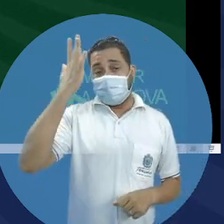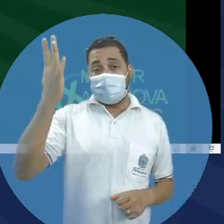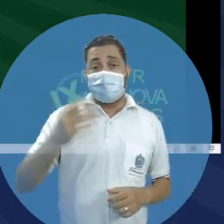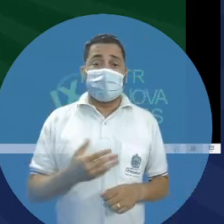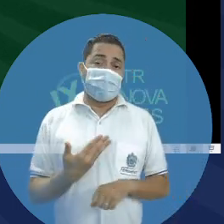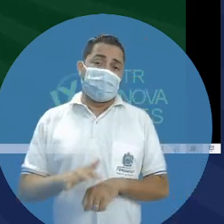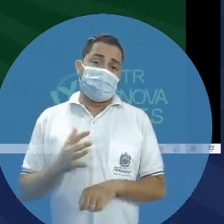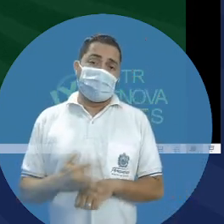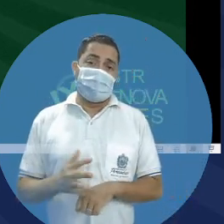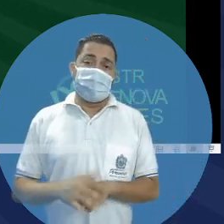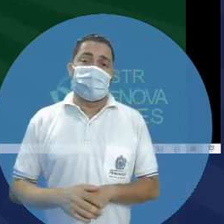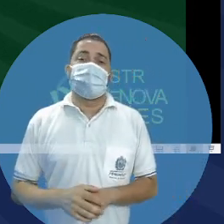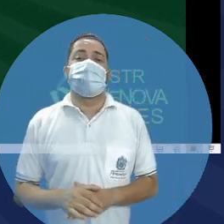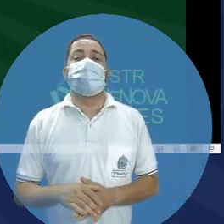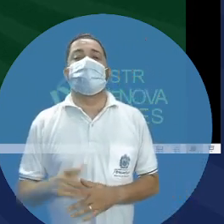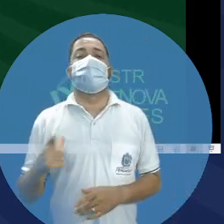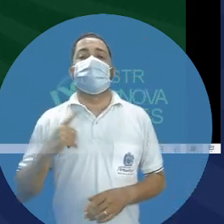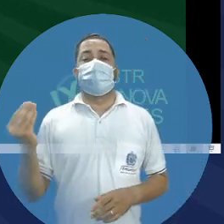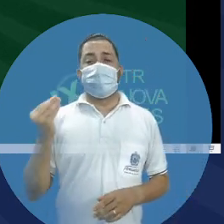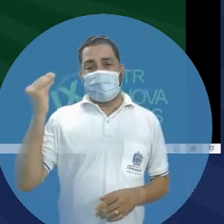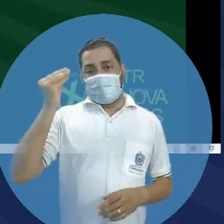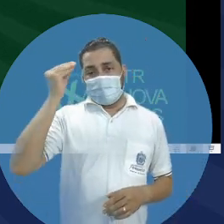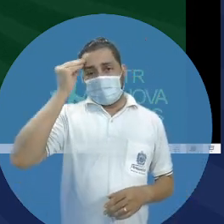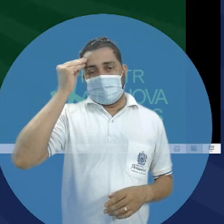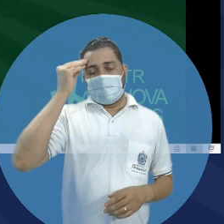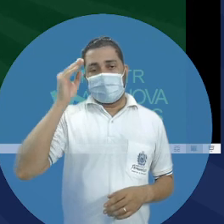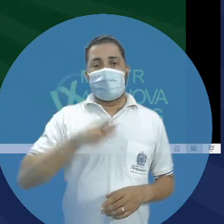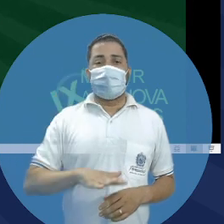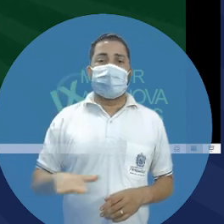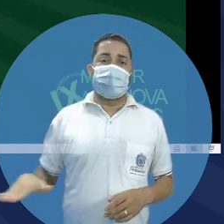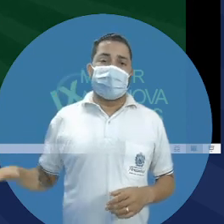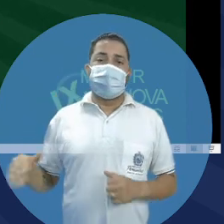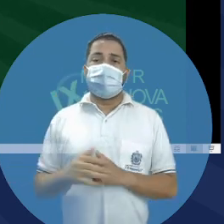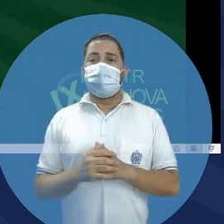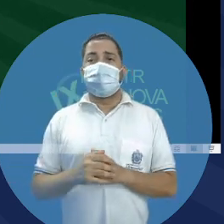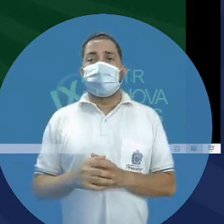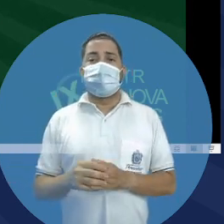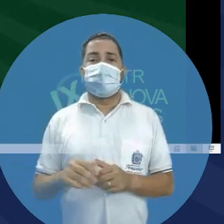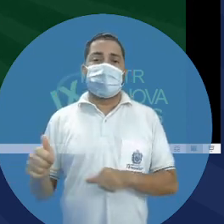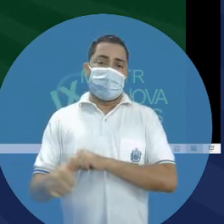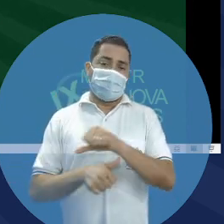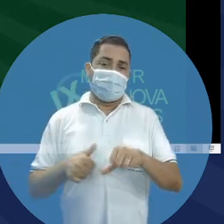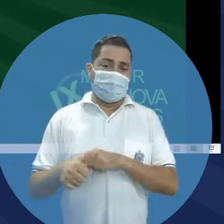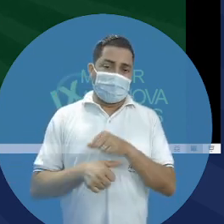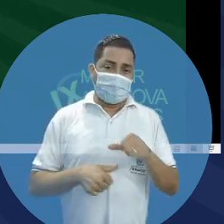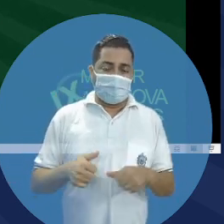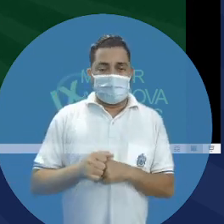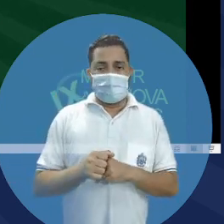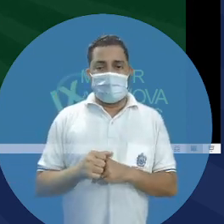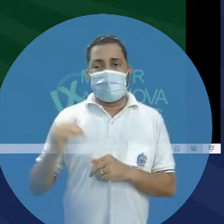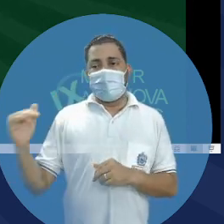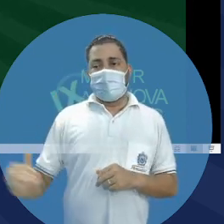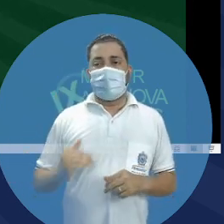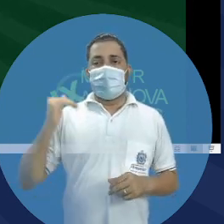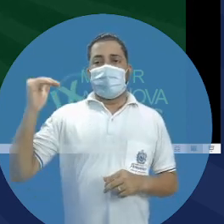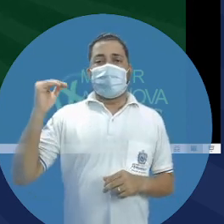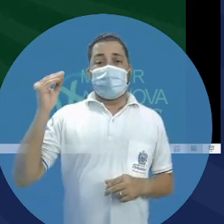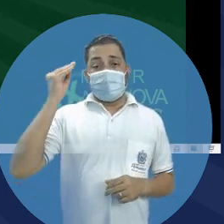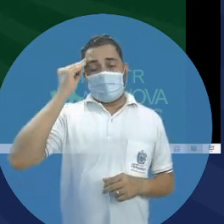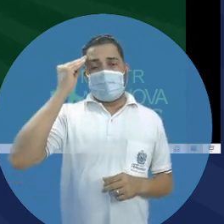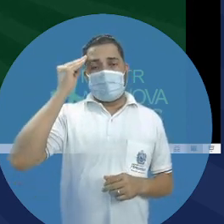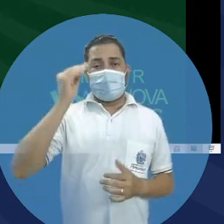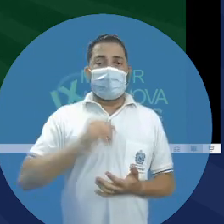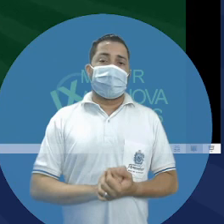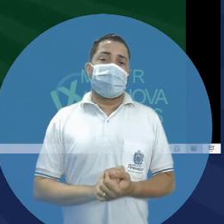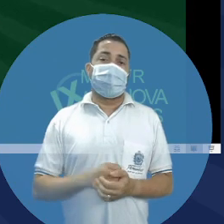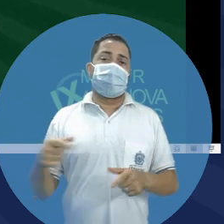que é a conscientização do menino para, assim, transformar ele num adulto consciente e trabalhar com que